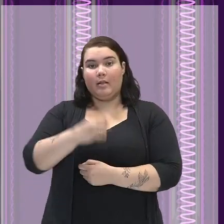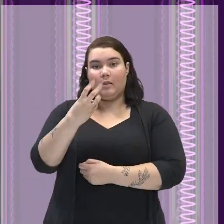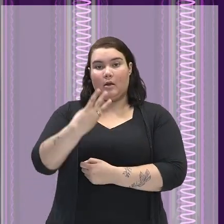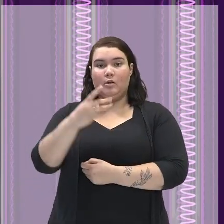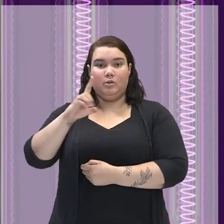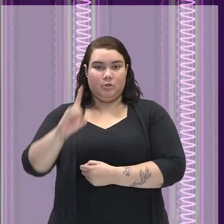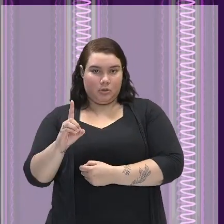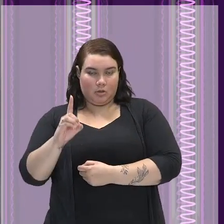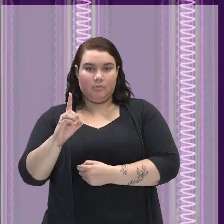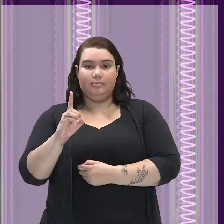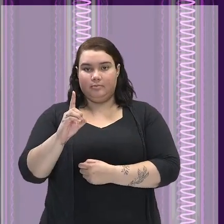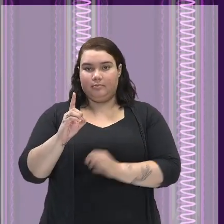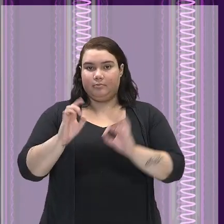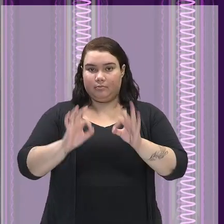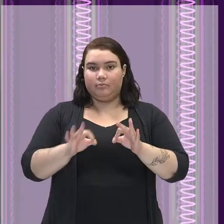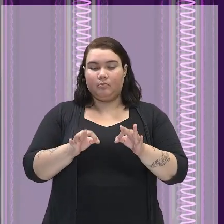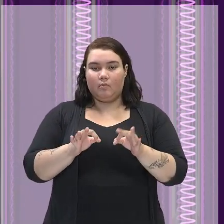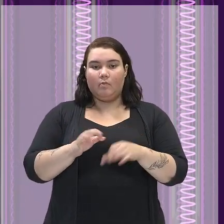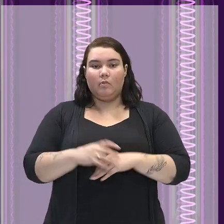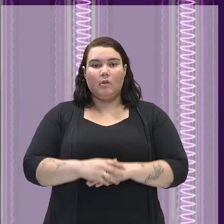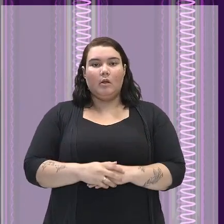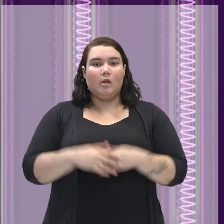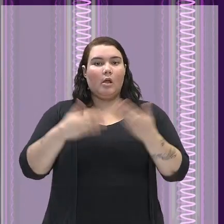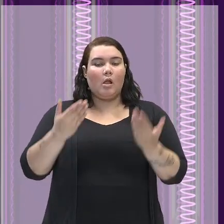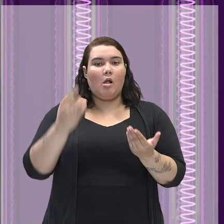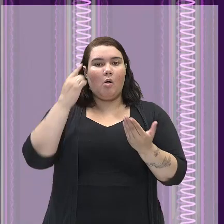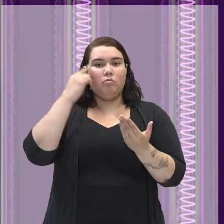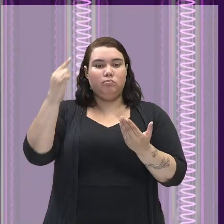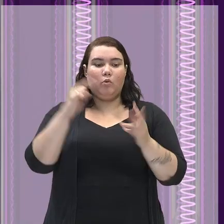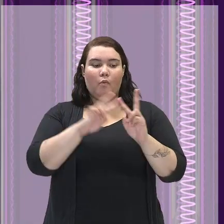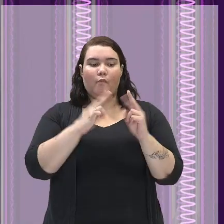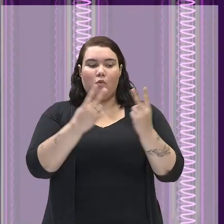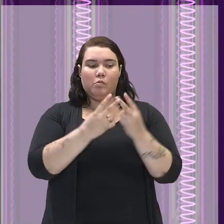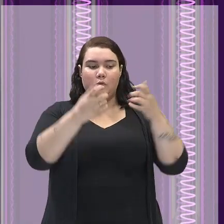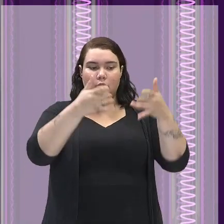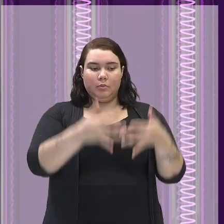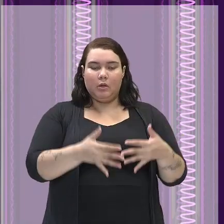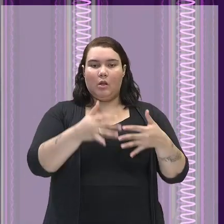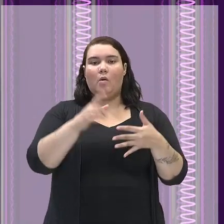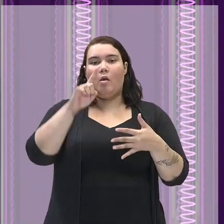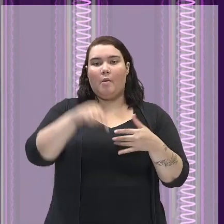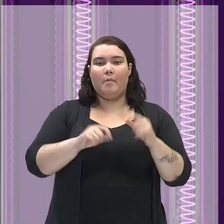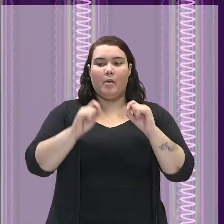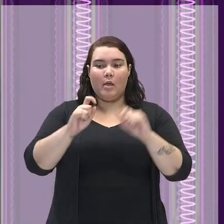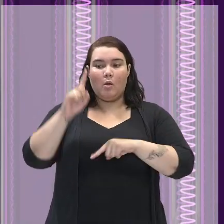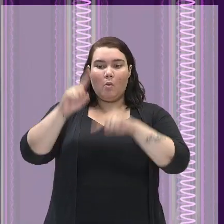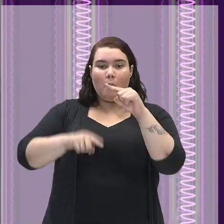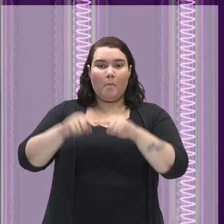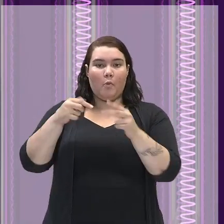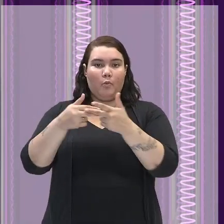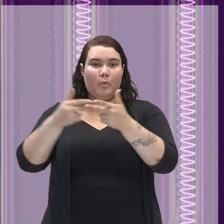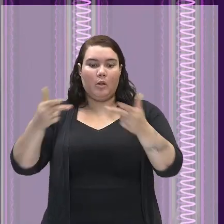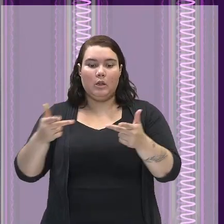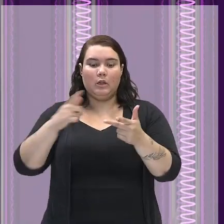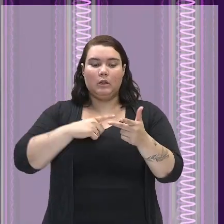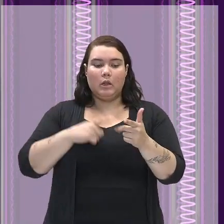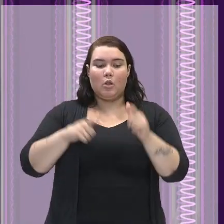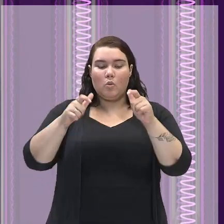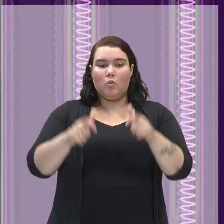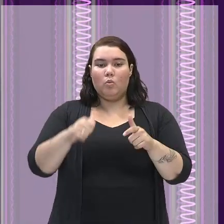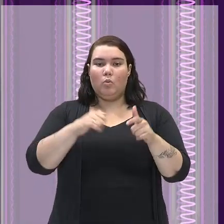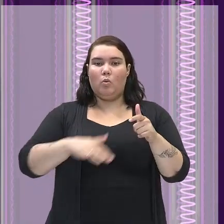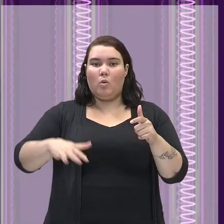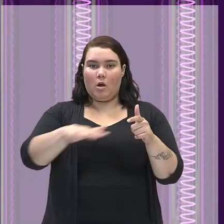tridimensional. Então, a ideia de volume é essa. É quando um corpo ocupa um